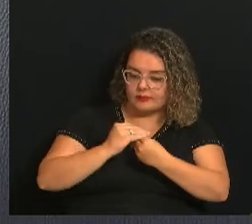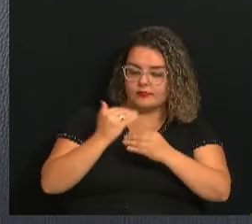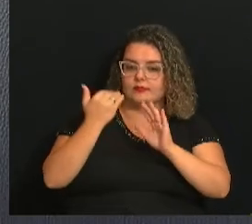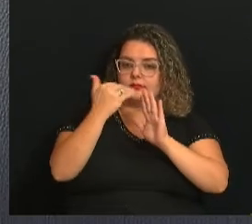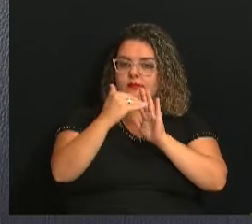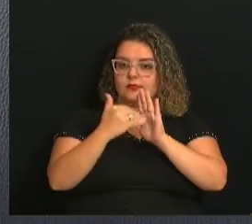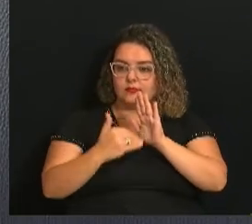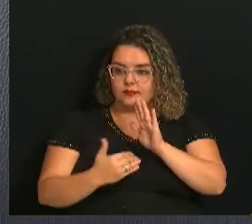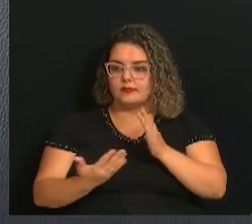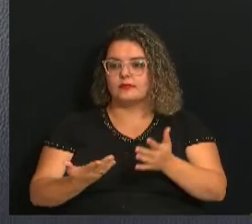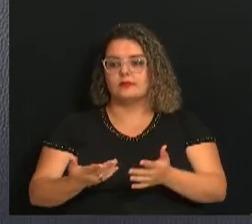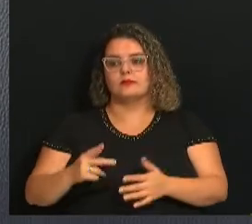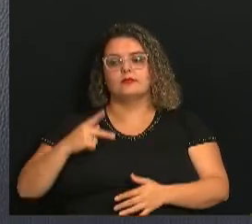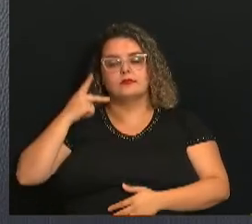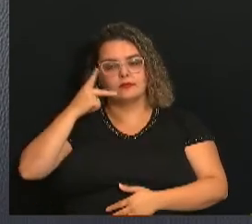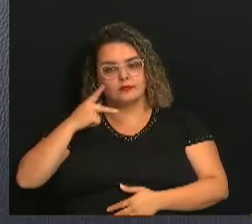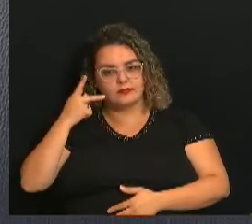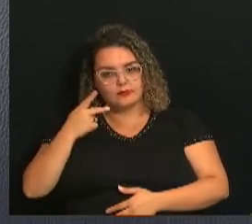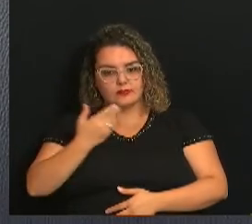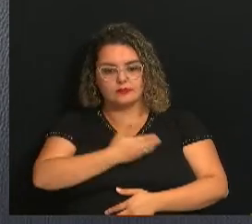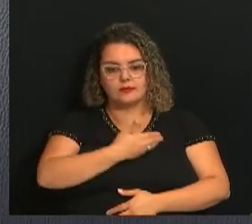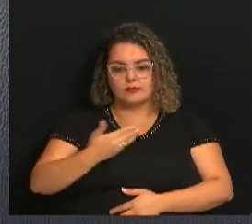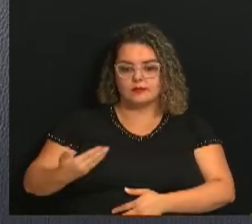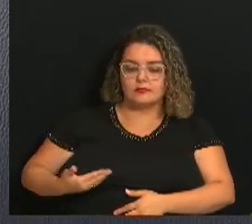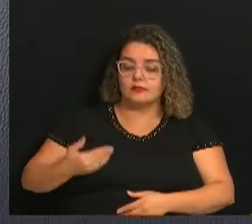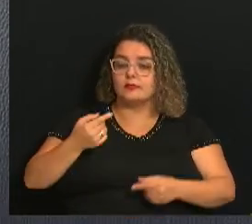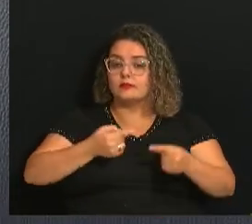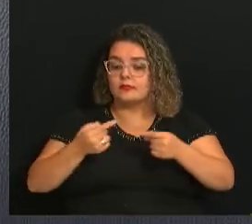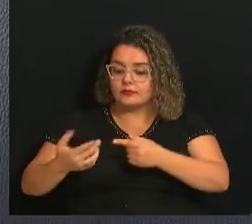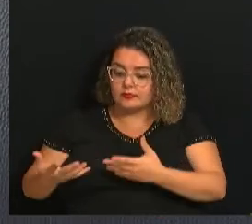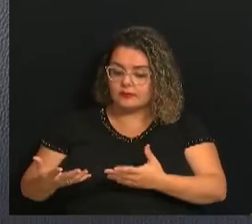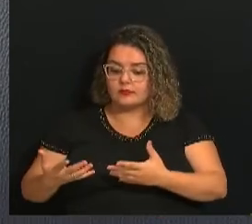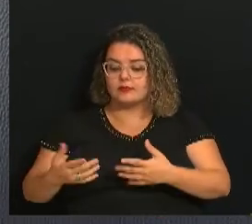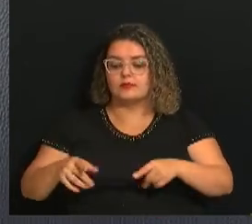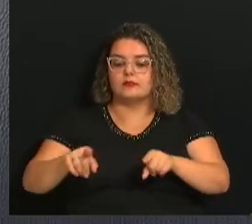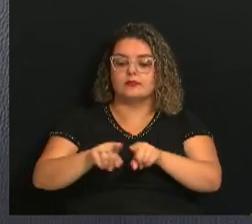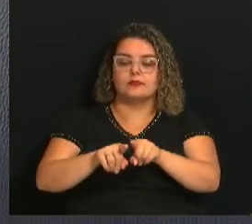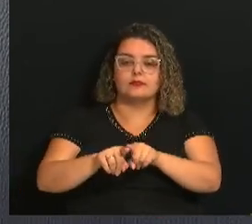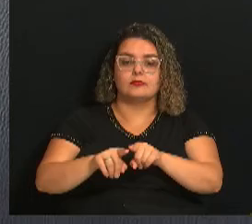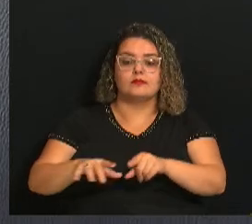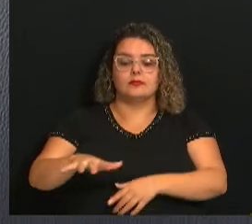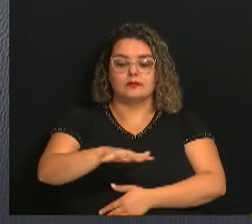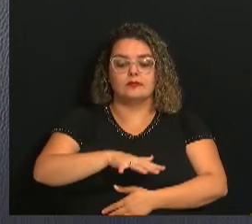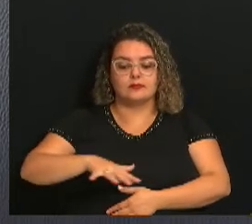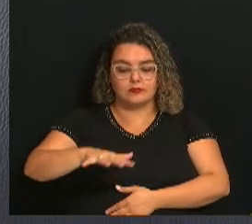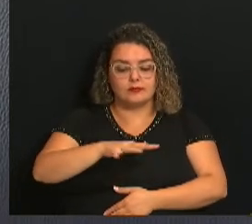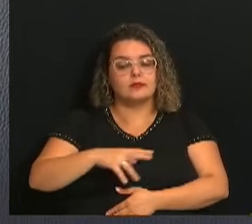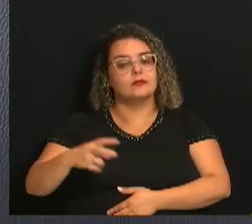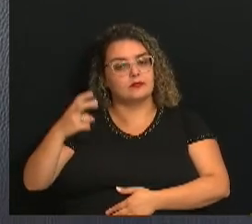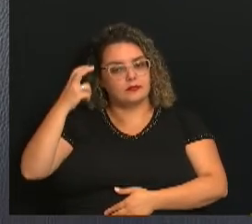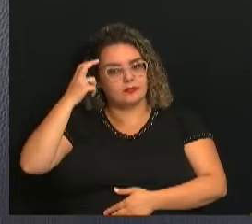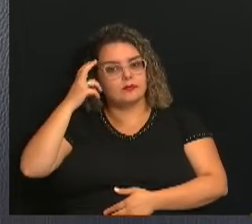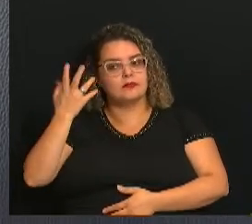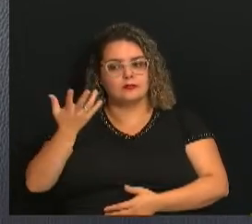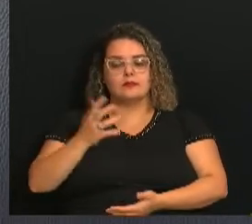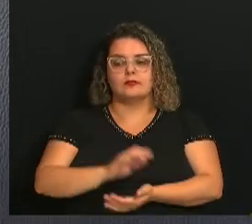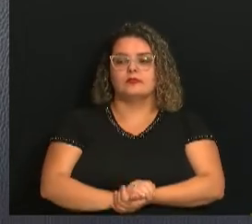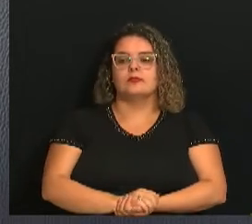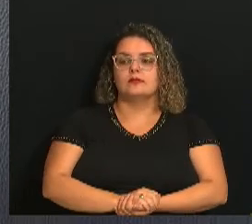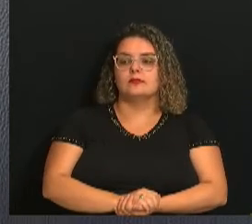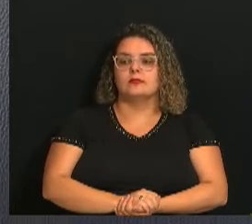importante política pública, disputa a cidade a partir também da cultura, enfim, então agradecer bastante.